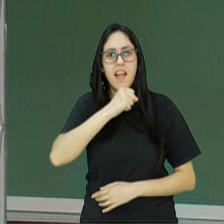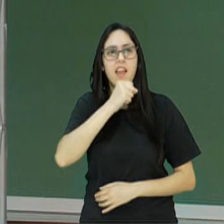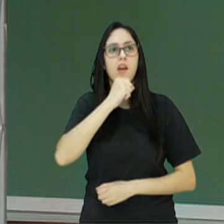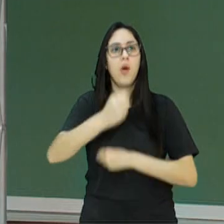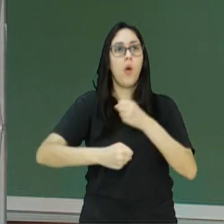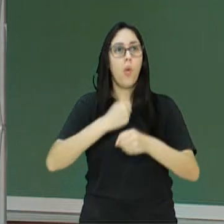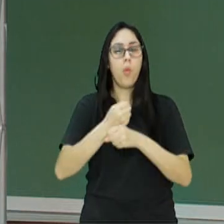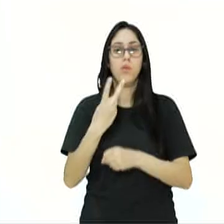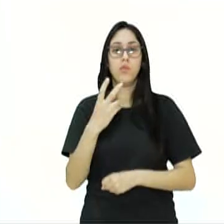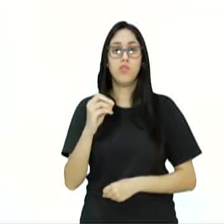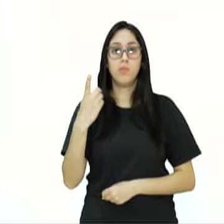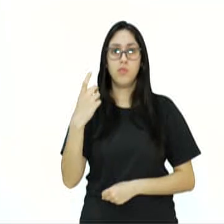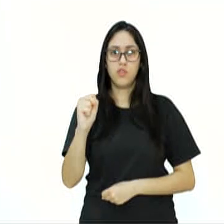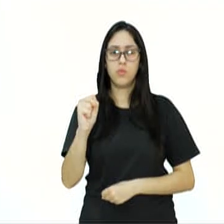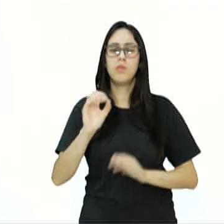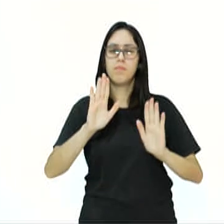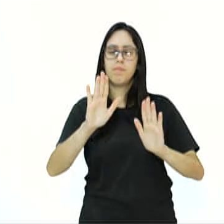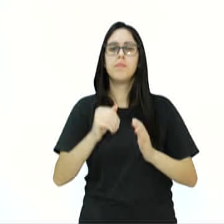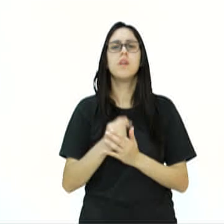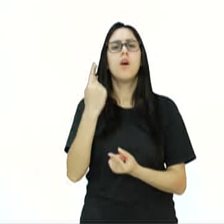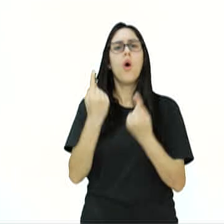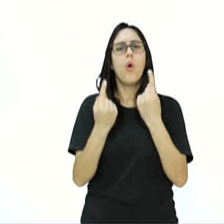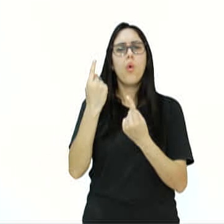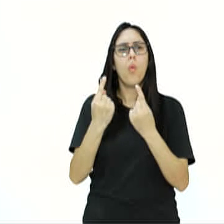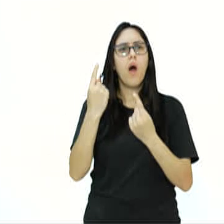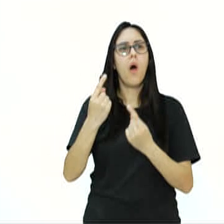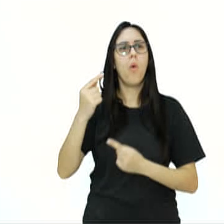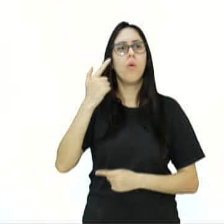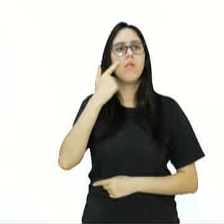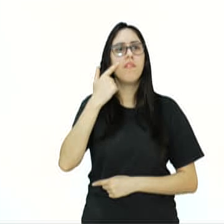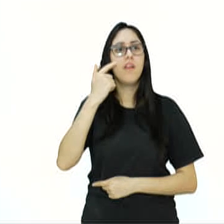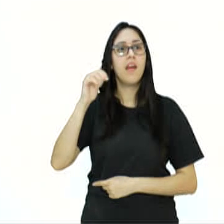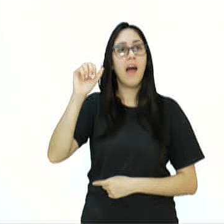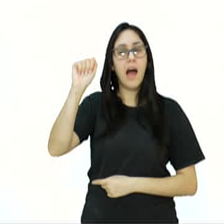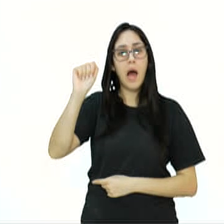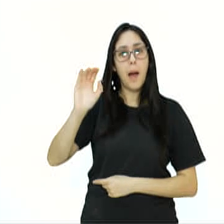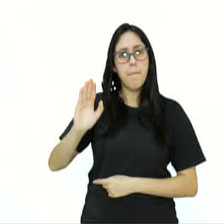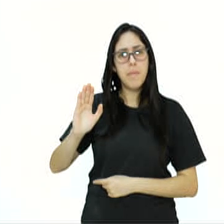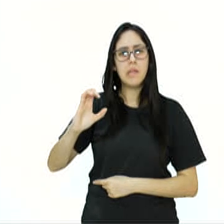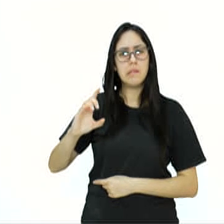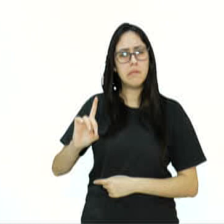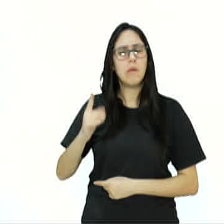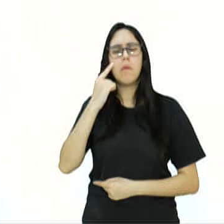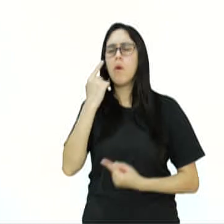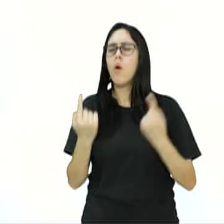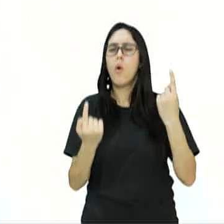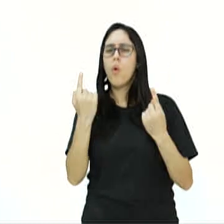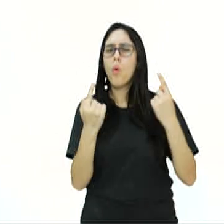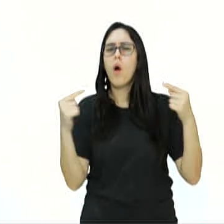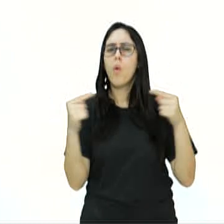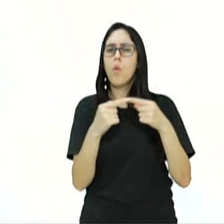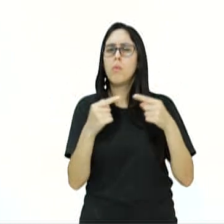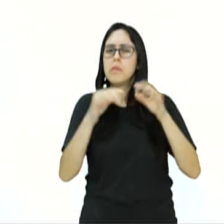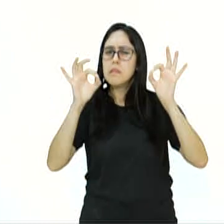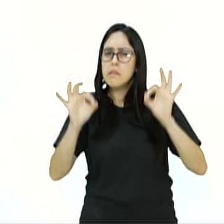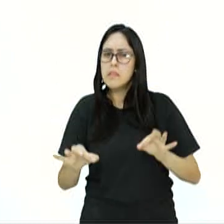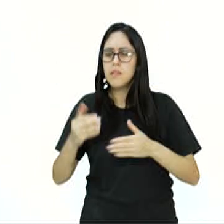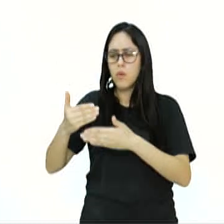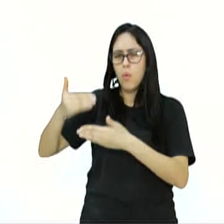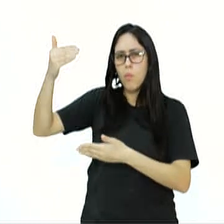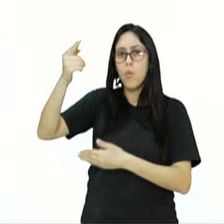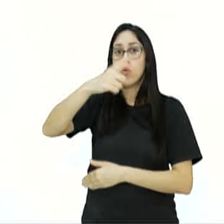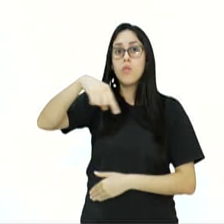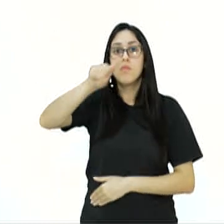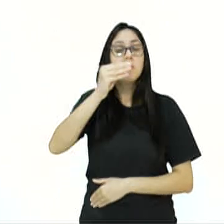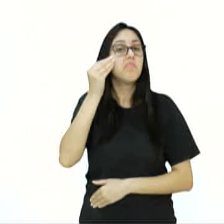aqui para vocês, né? Qual das alternativas abaixo contém uma explicação correta sobre a queda do Muro de Berlim? Vou deixar